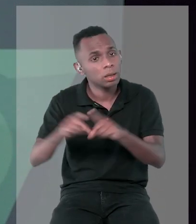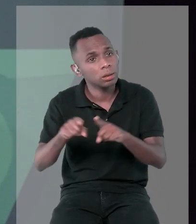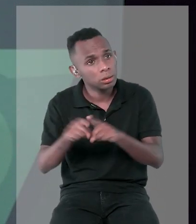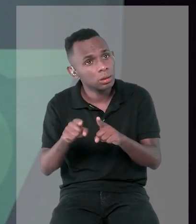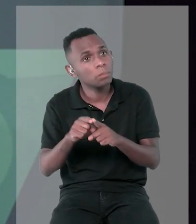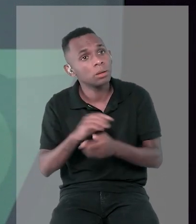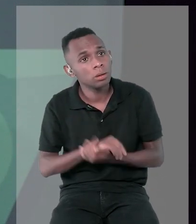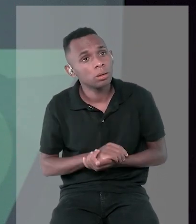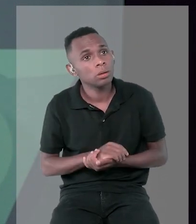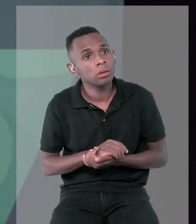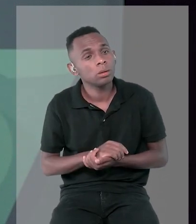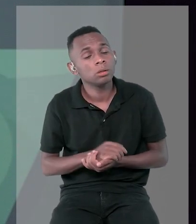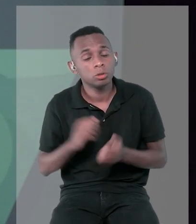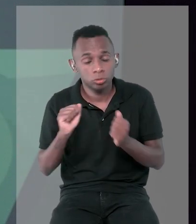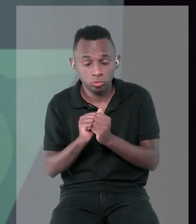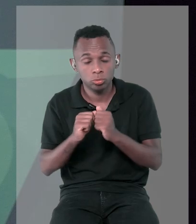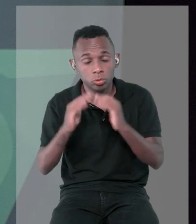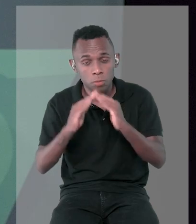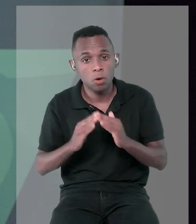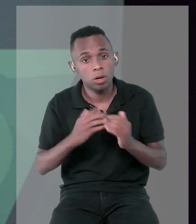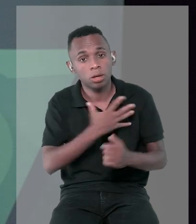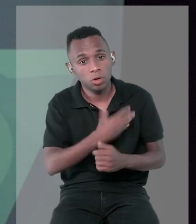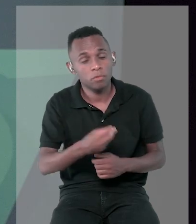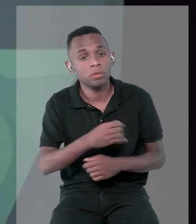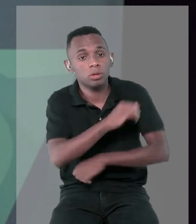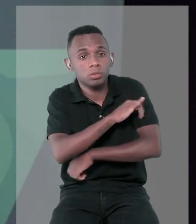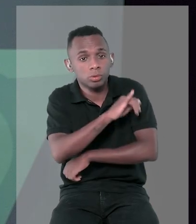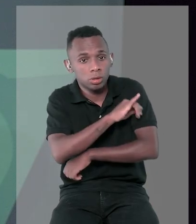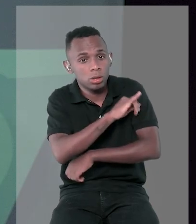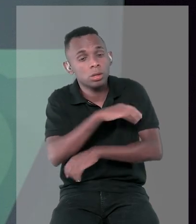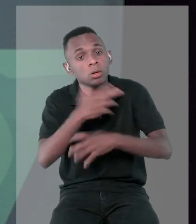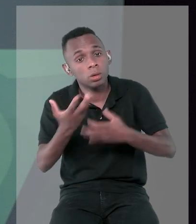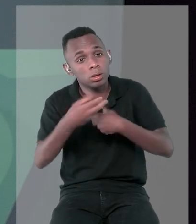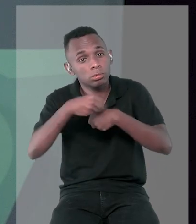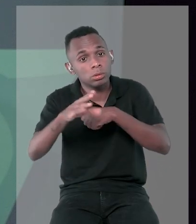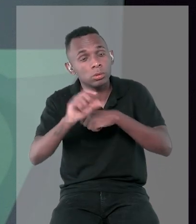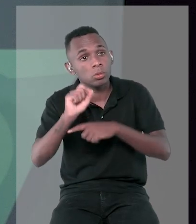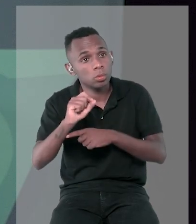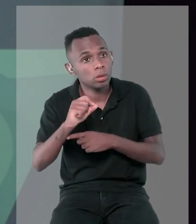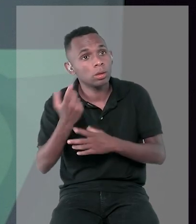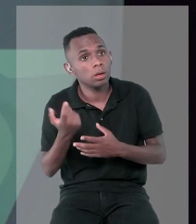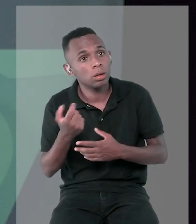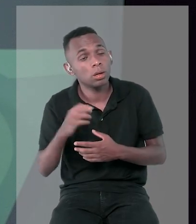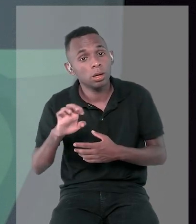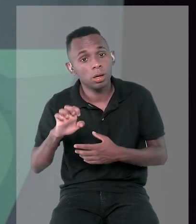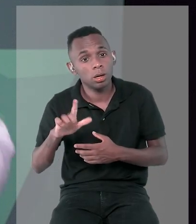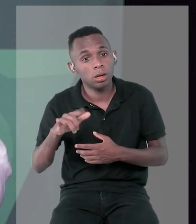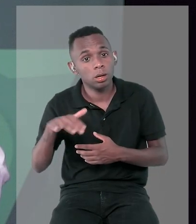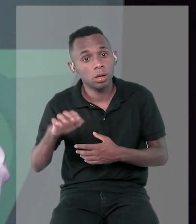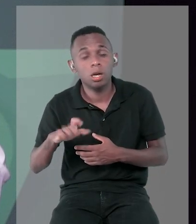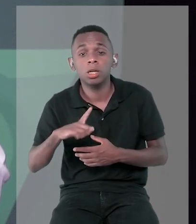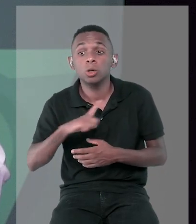viva, mora com a filha no Rio de Janeiro. Então, o que eu quero dizer é o seguinte, que no caso da Eliane eu